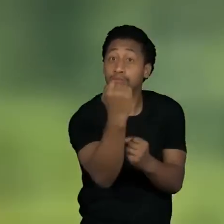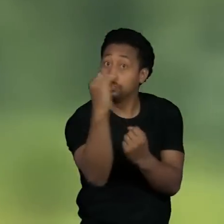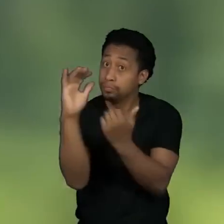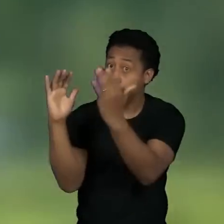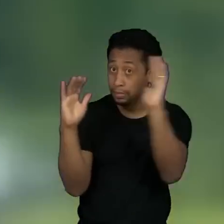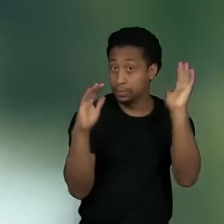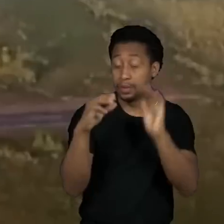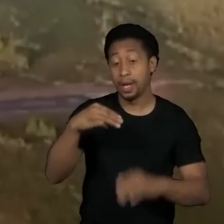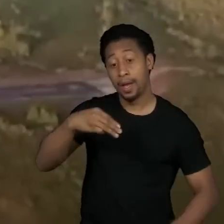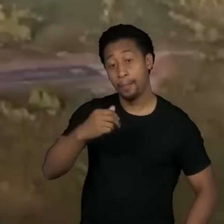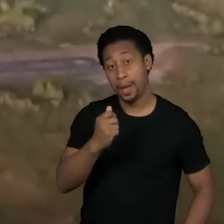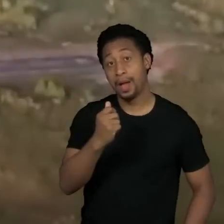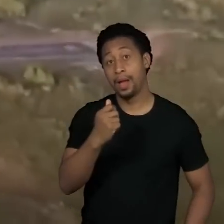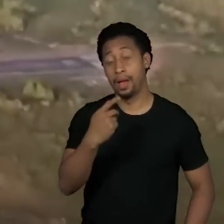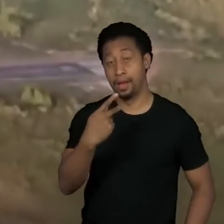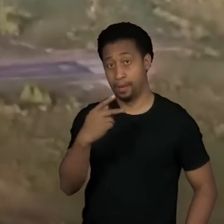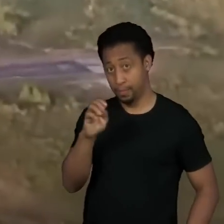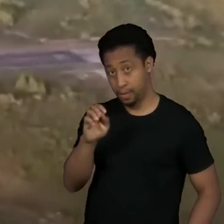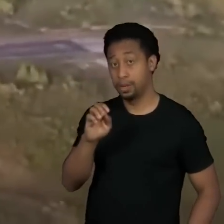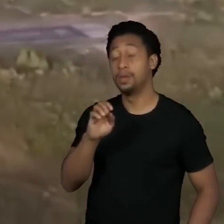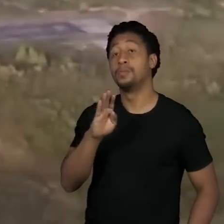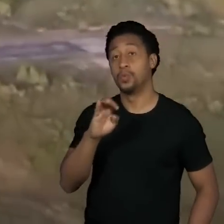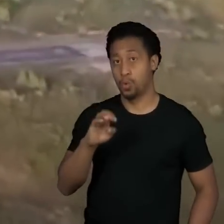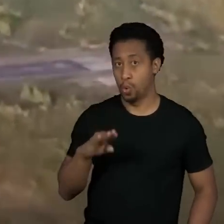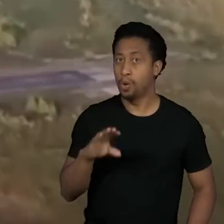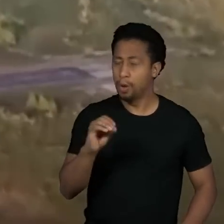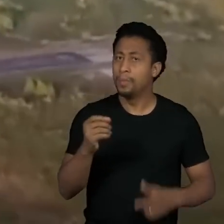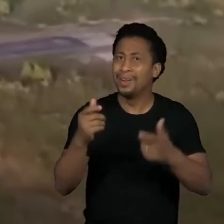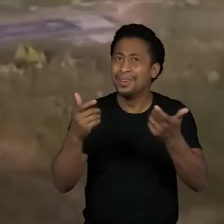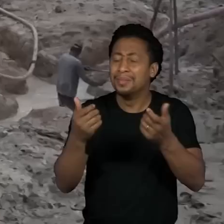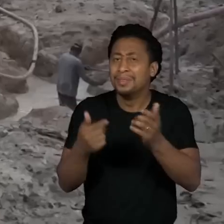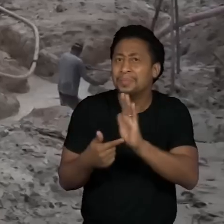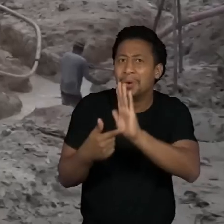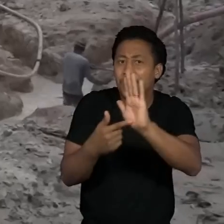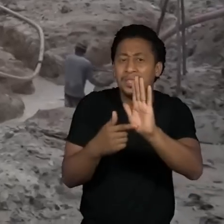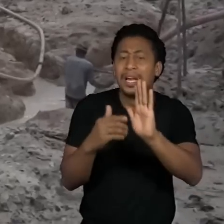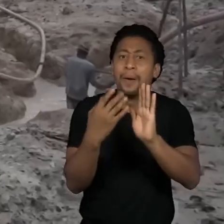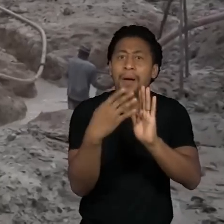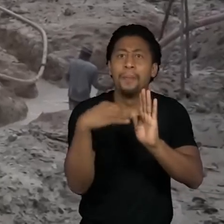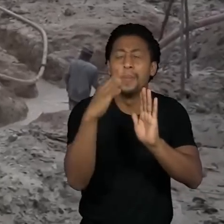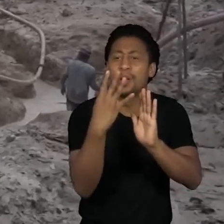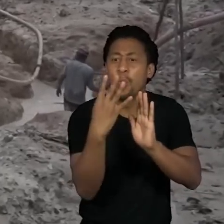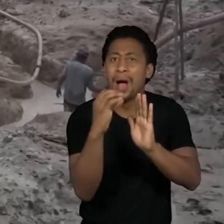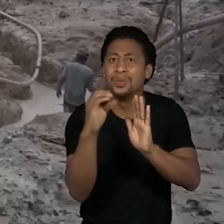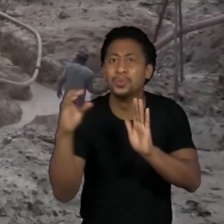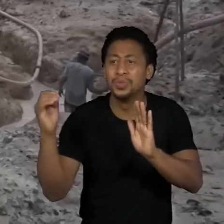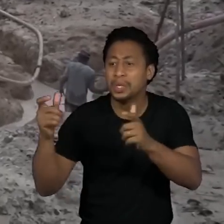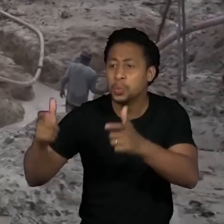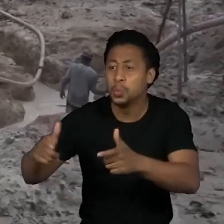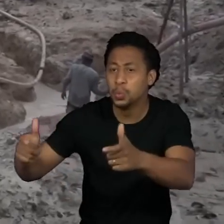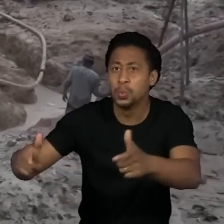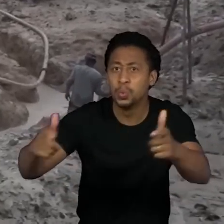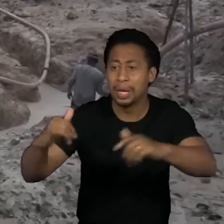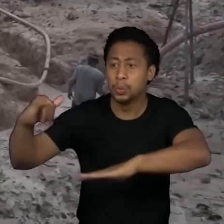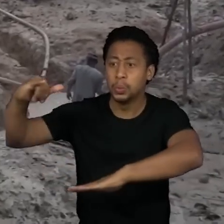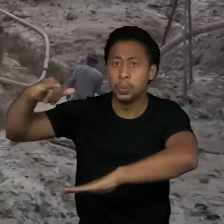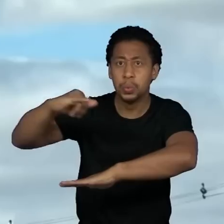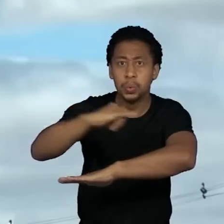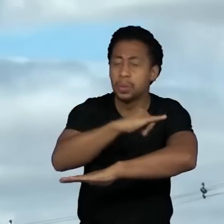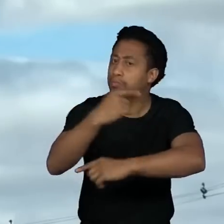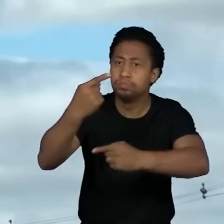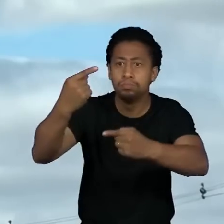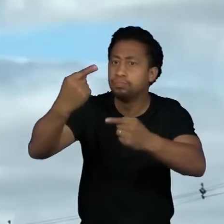Biomas. São 804 pistas irregulares, mais da metade perto dos locais de garimpo